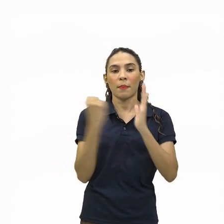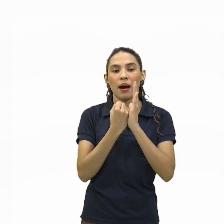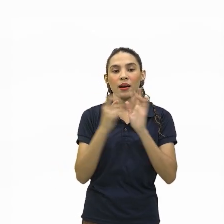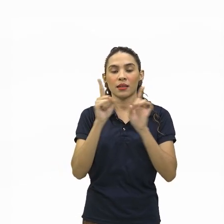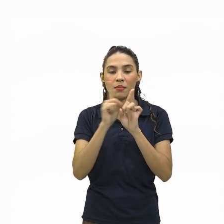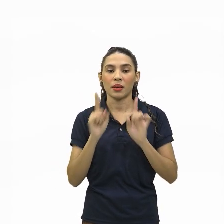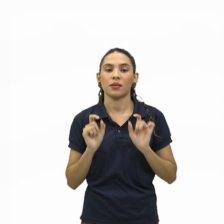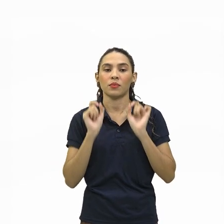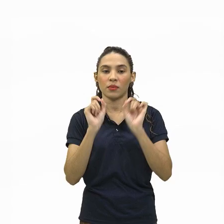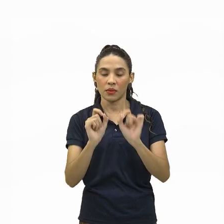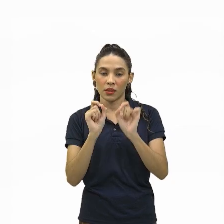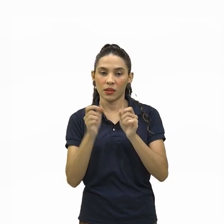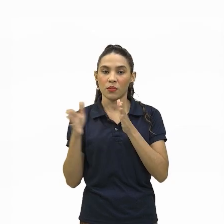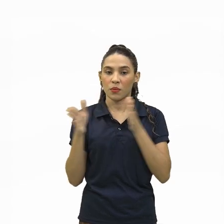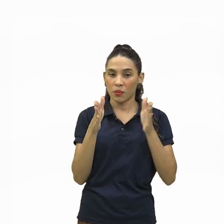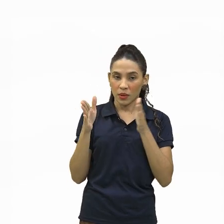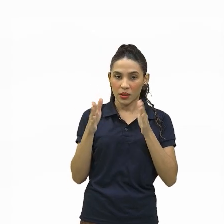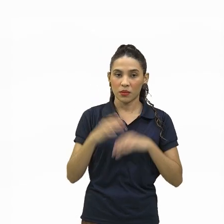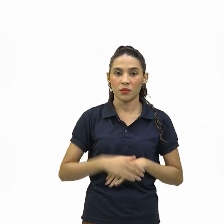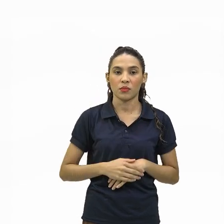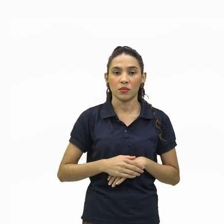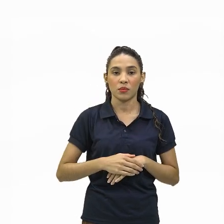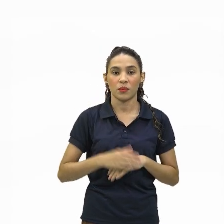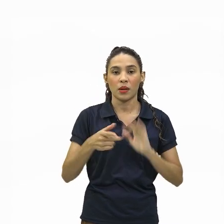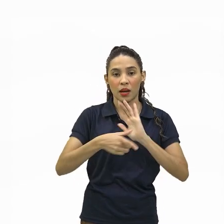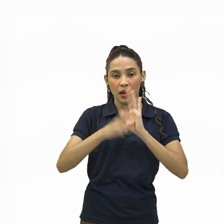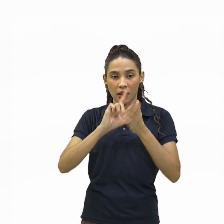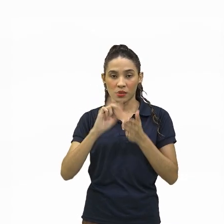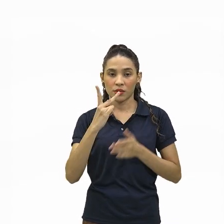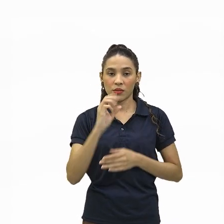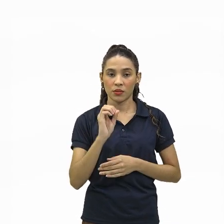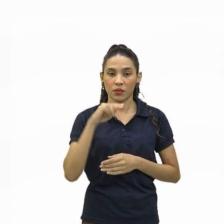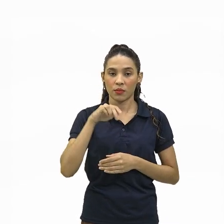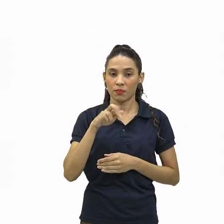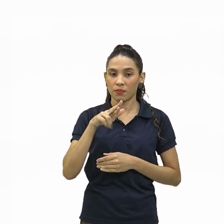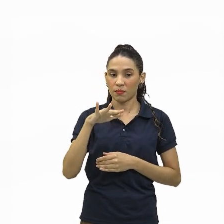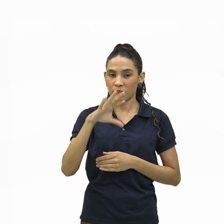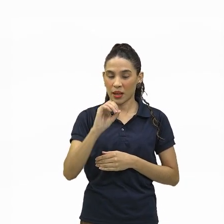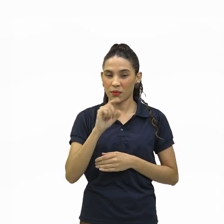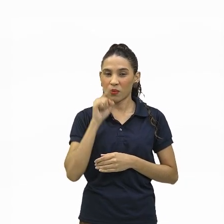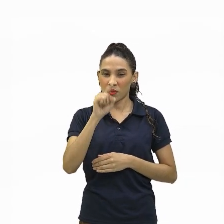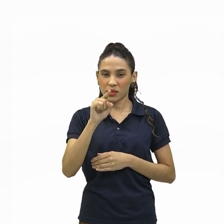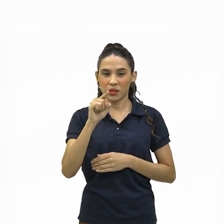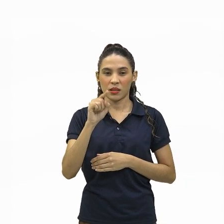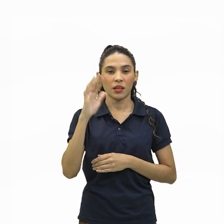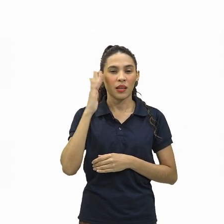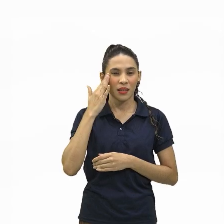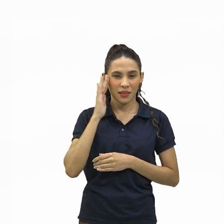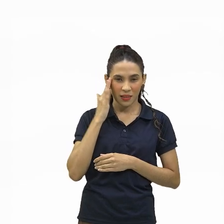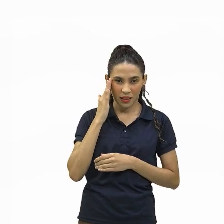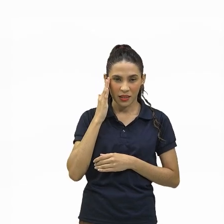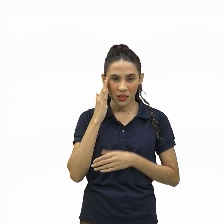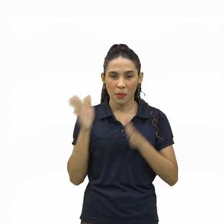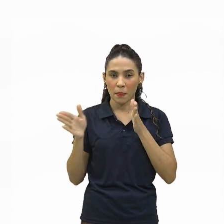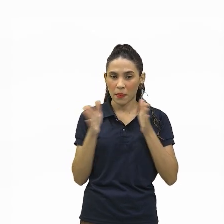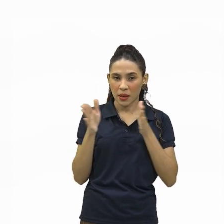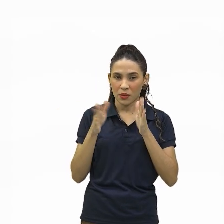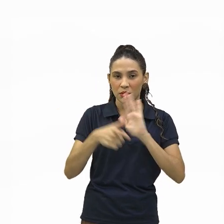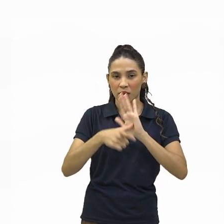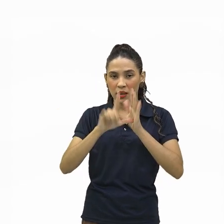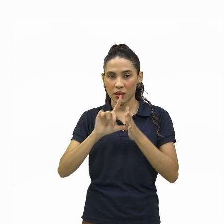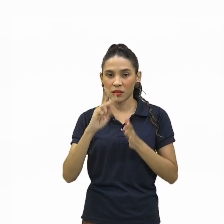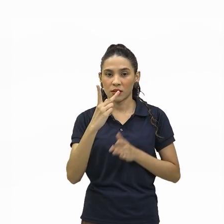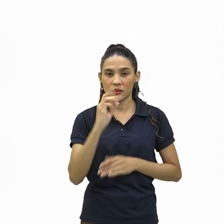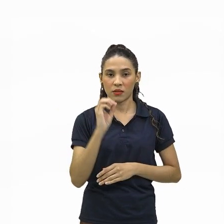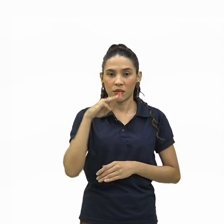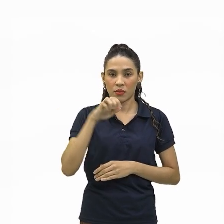justamente esse período pré-homérico. Então você compreende que esse período pré-homérico ele é um período